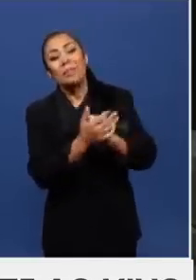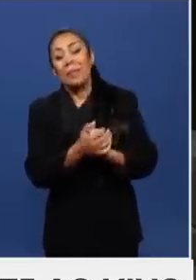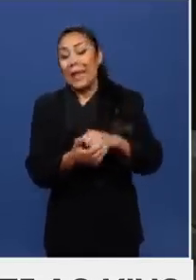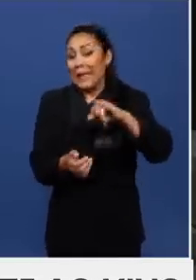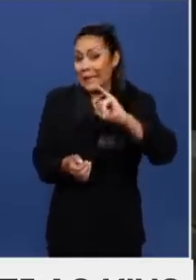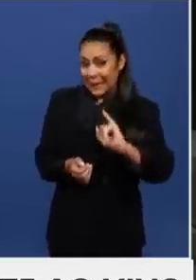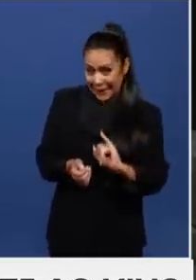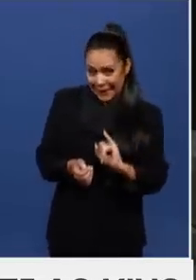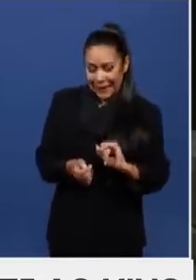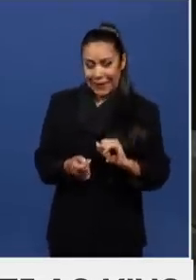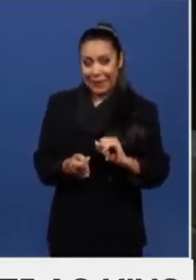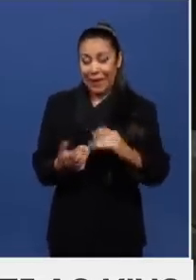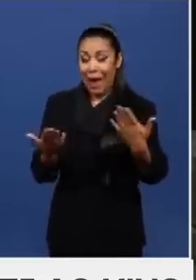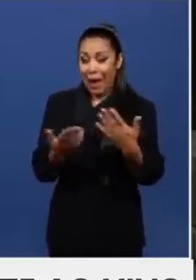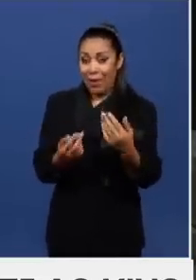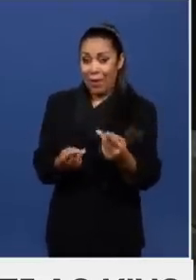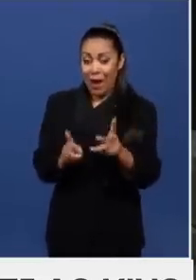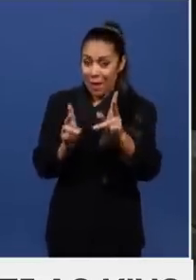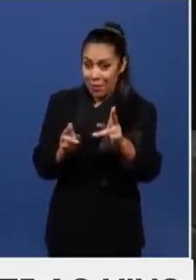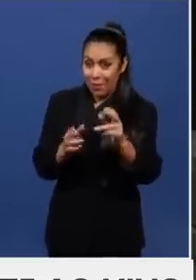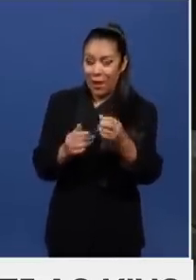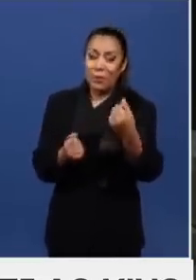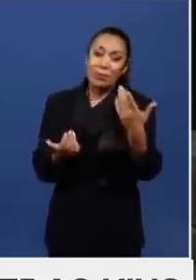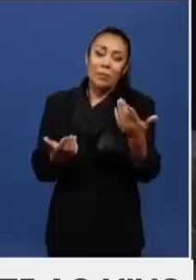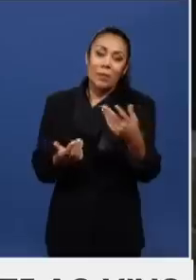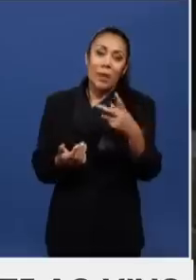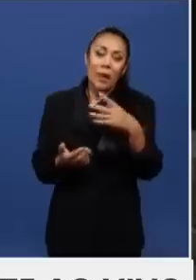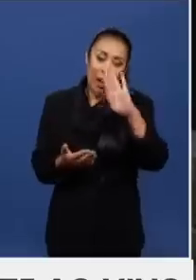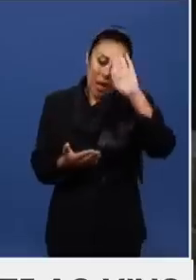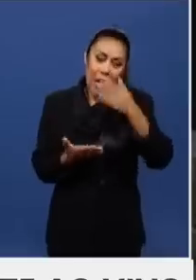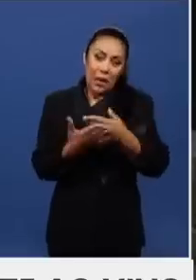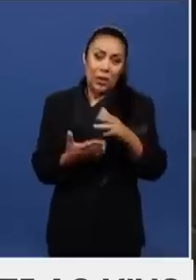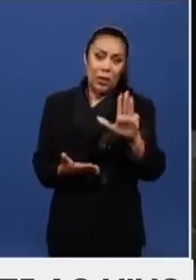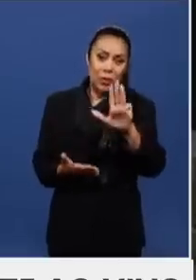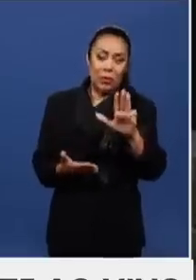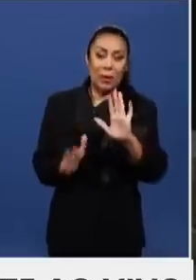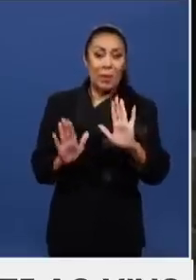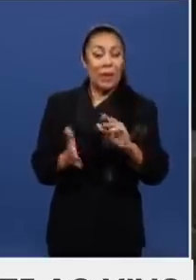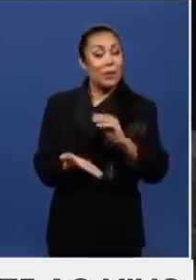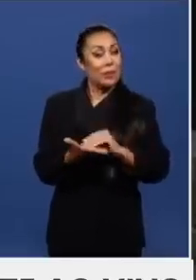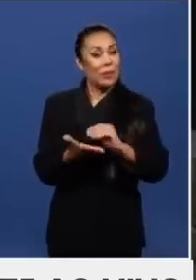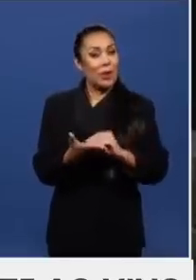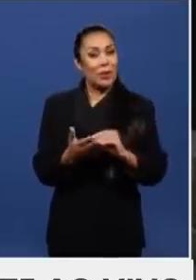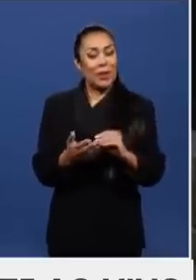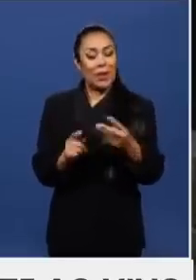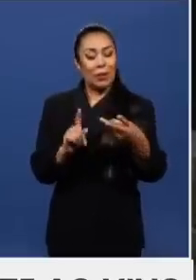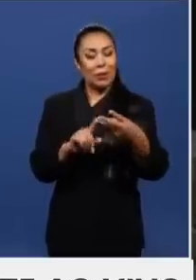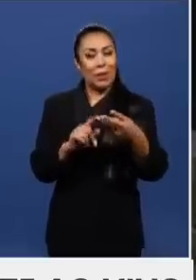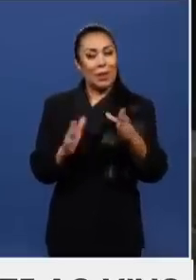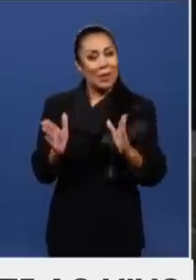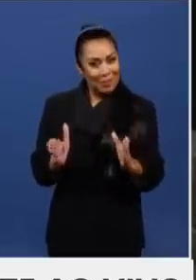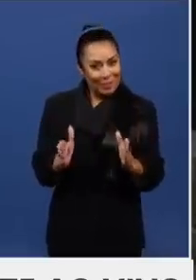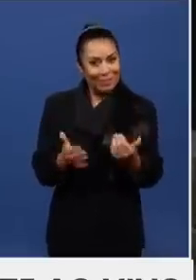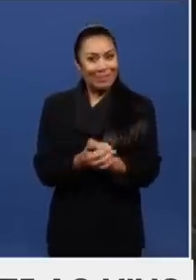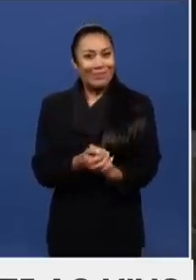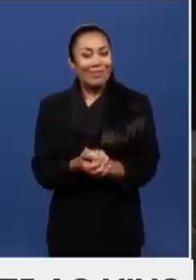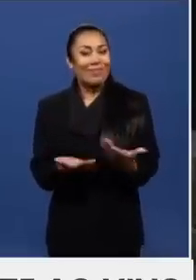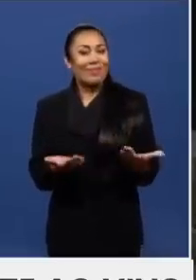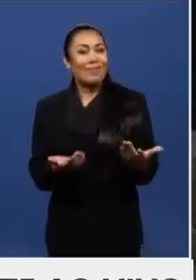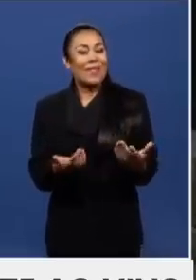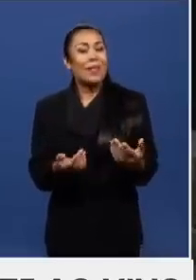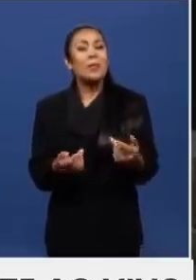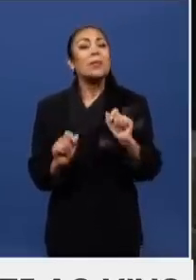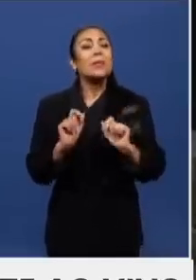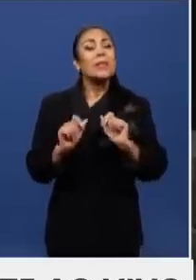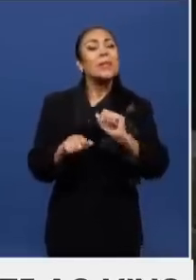gente diz que esse deu empate e o outro Lula ganhou, daria vitória para Lula. Mas ainda não terminou, né? Tem o terceiro bloco pela frente. O que aguardar